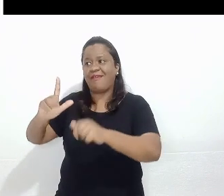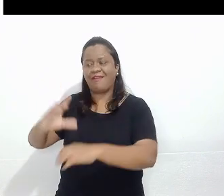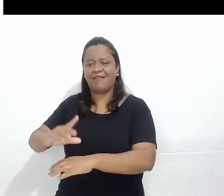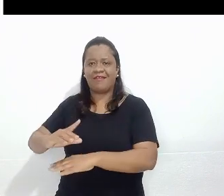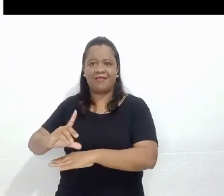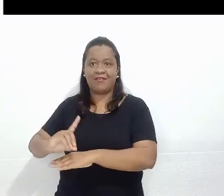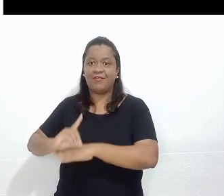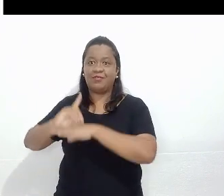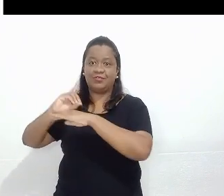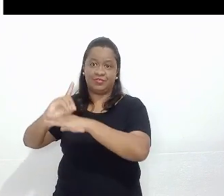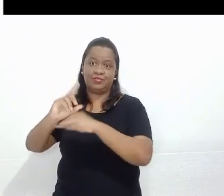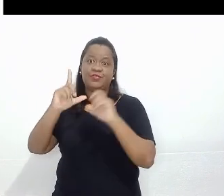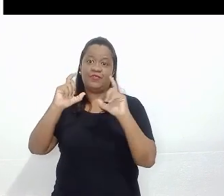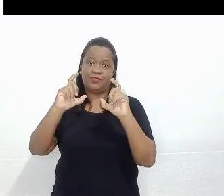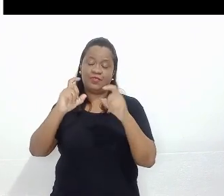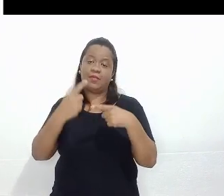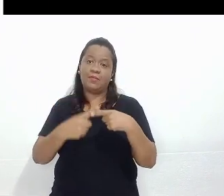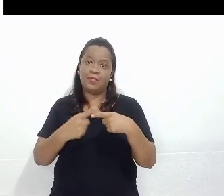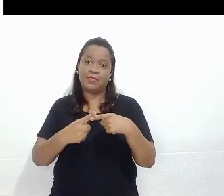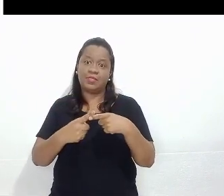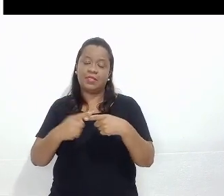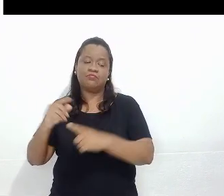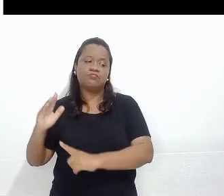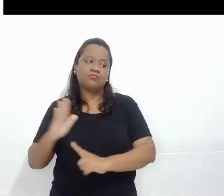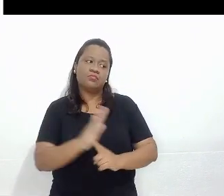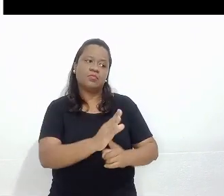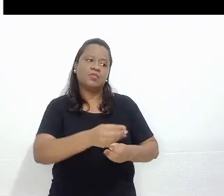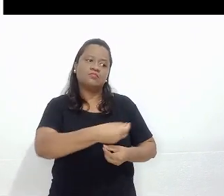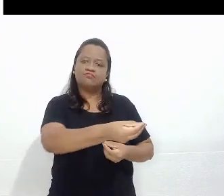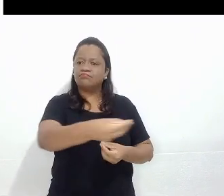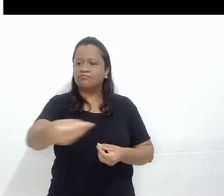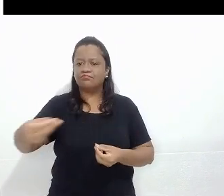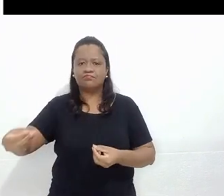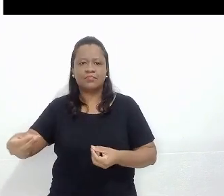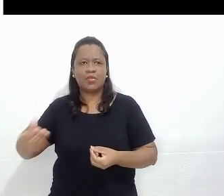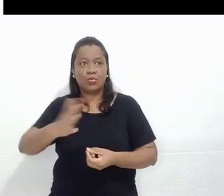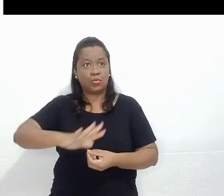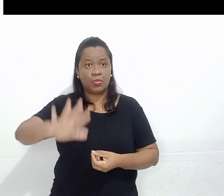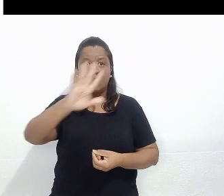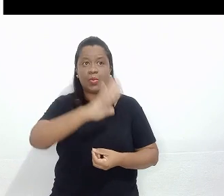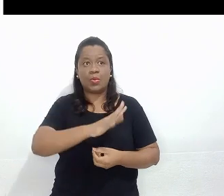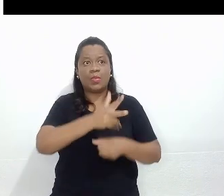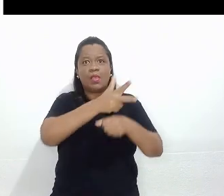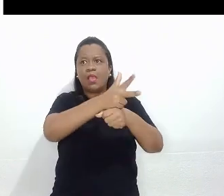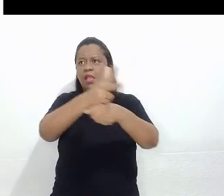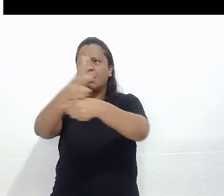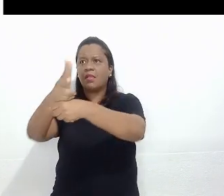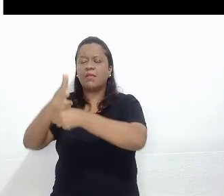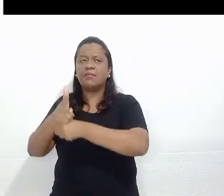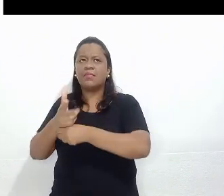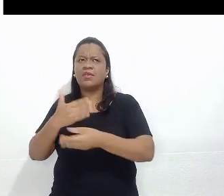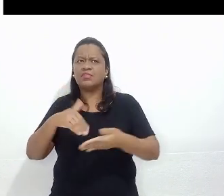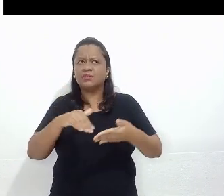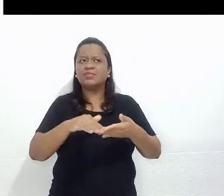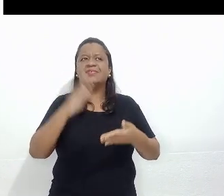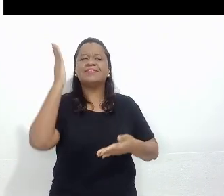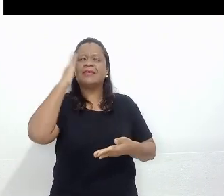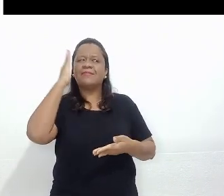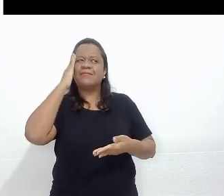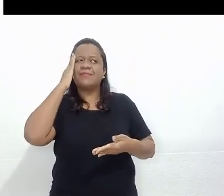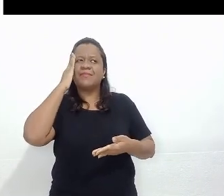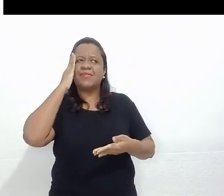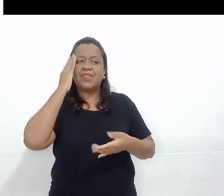desse, né? Você está dando mastigado para todo mundo, aonde as câmeras vão estar, e todo mundo vai saber posicionar todo o